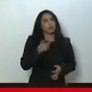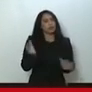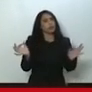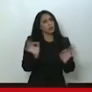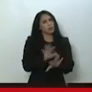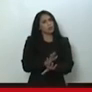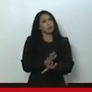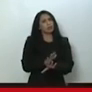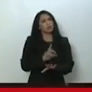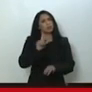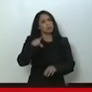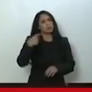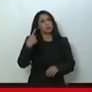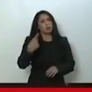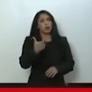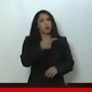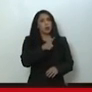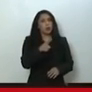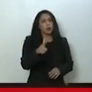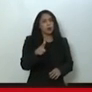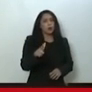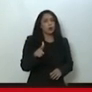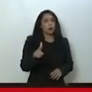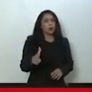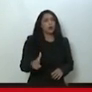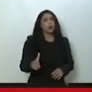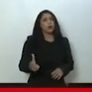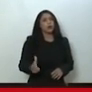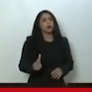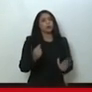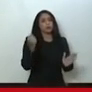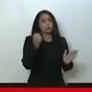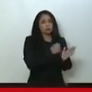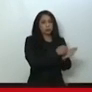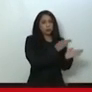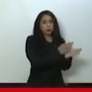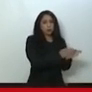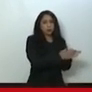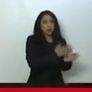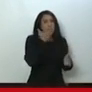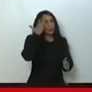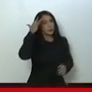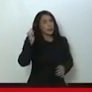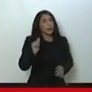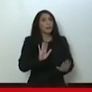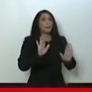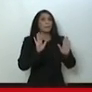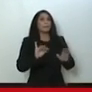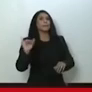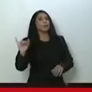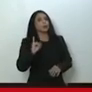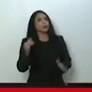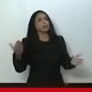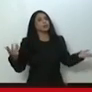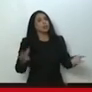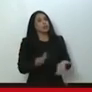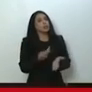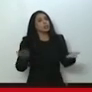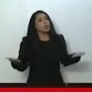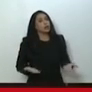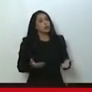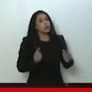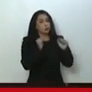acabando mas vai passar por outros colegas protocolarmos amanhã salvo Se for importante que seja hoje eu